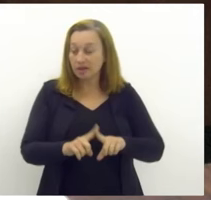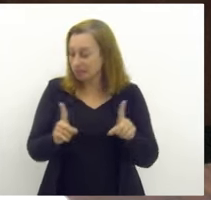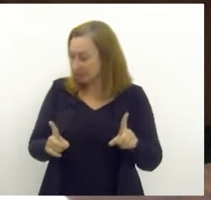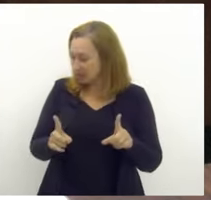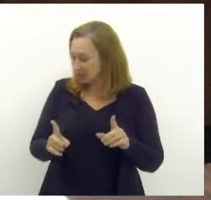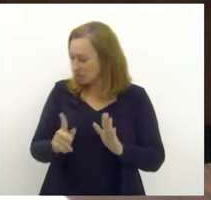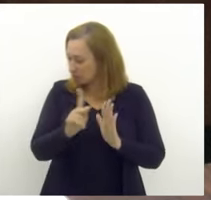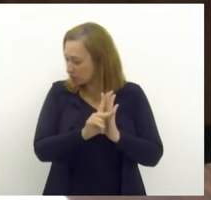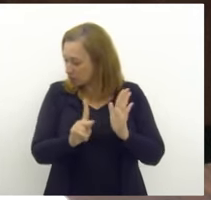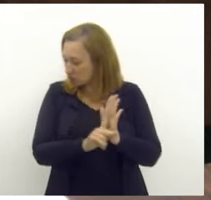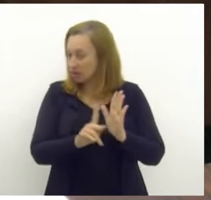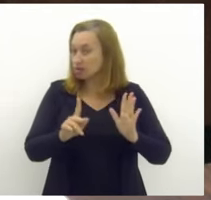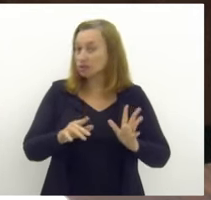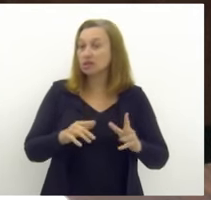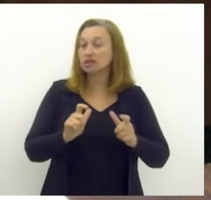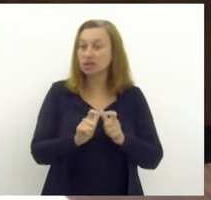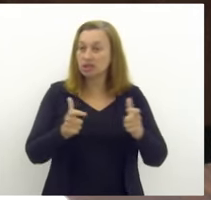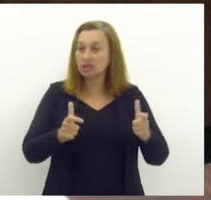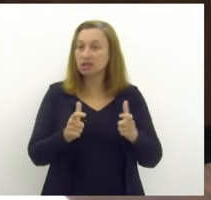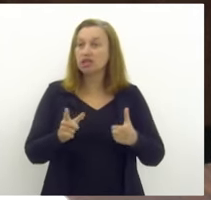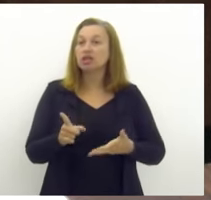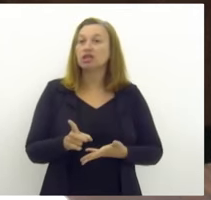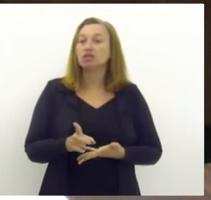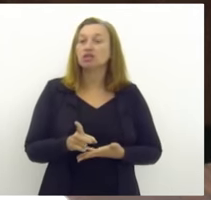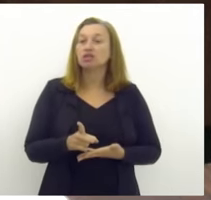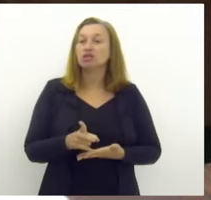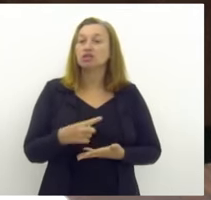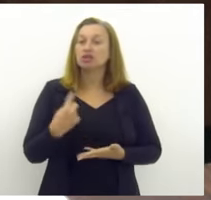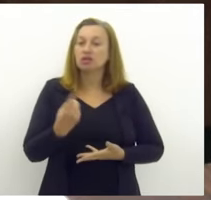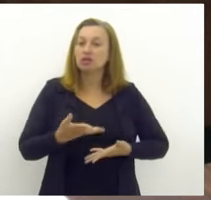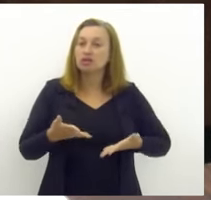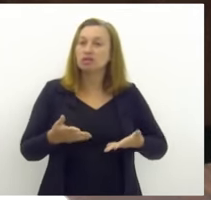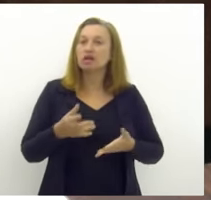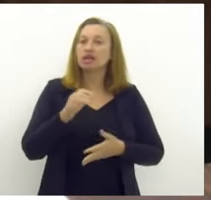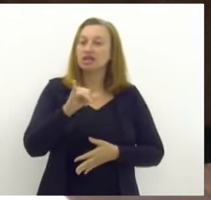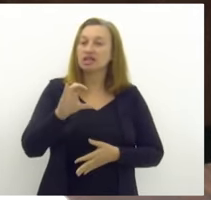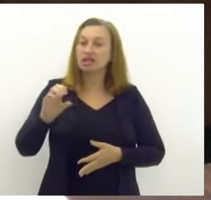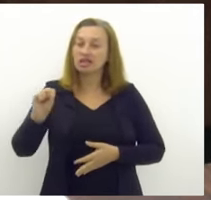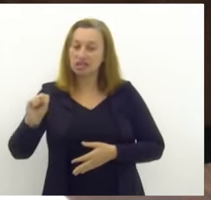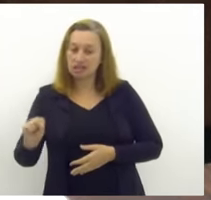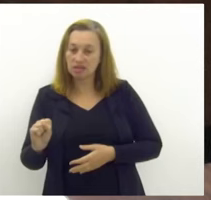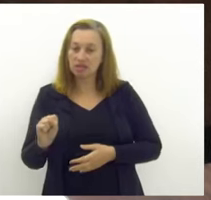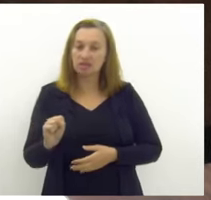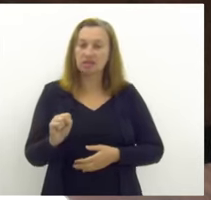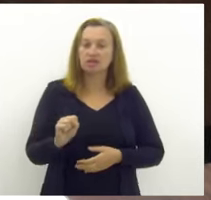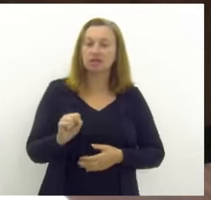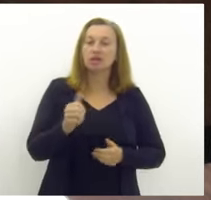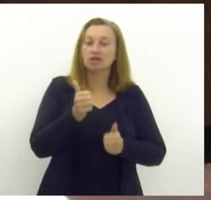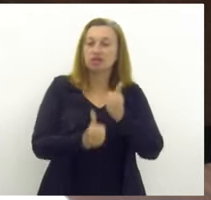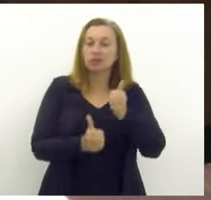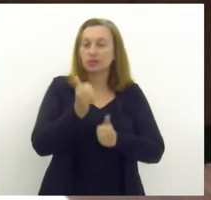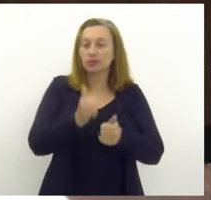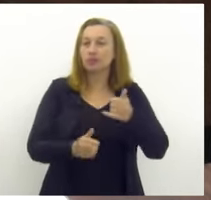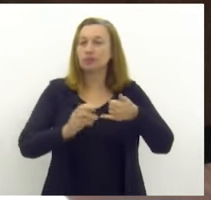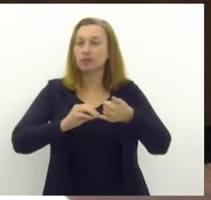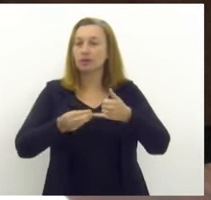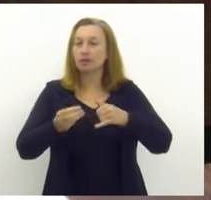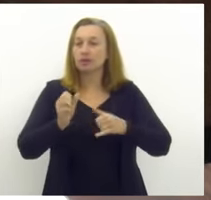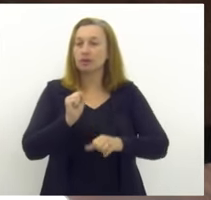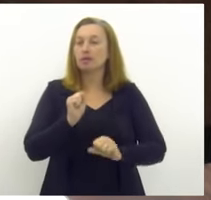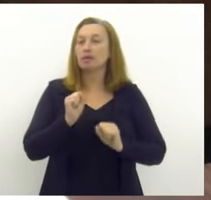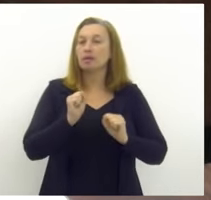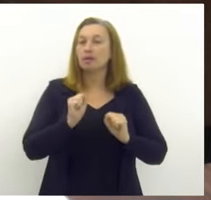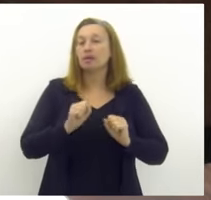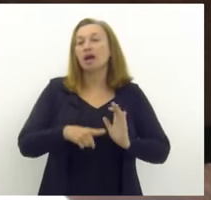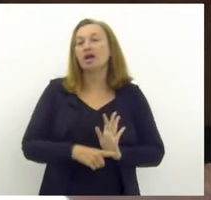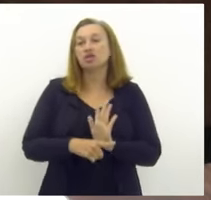grande projeto onde nós damos a isenção do arroz e do feijão e dando mais poder de compra